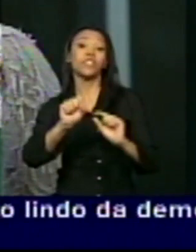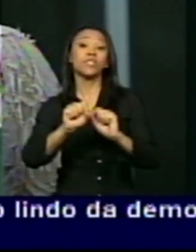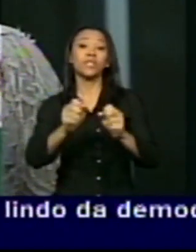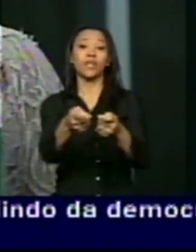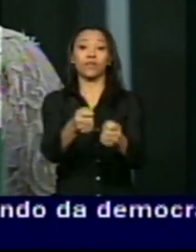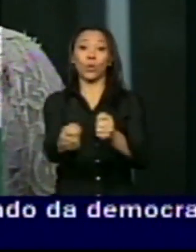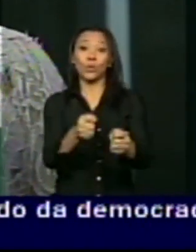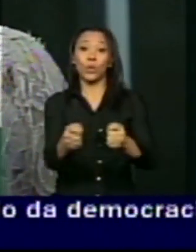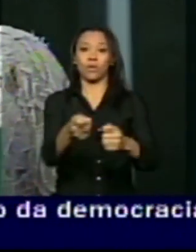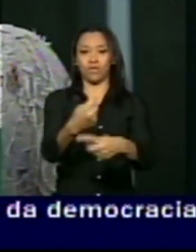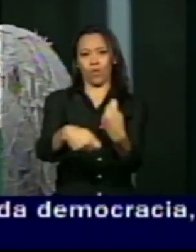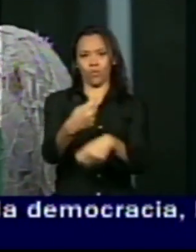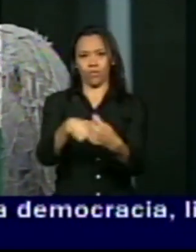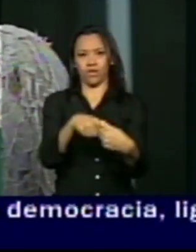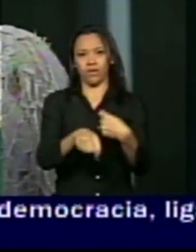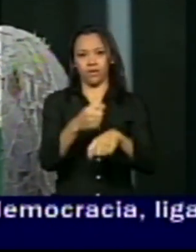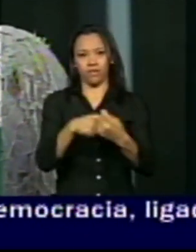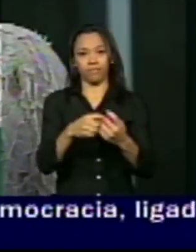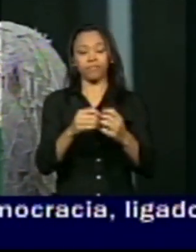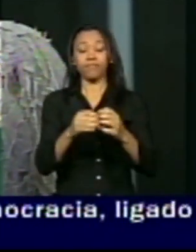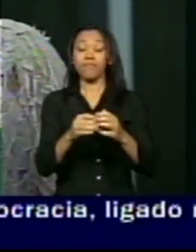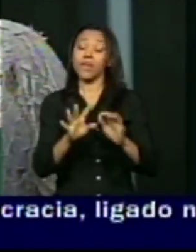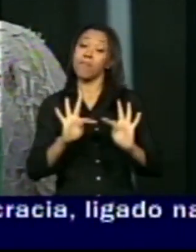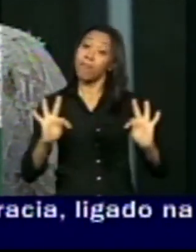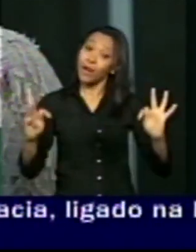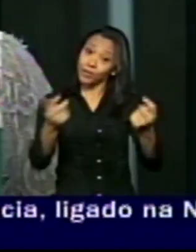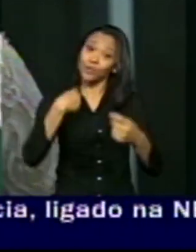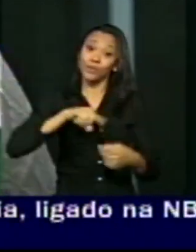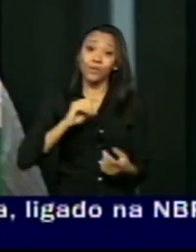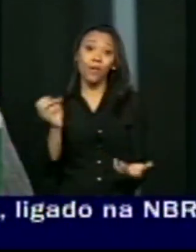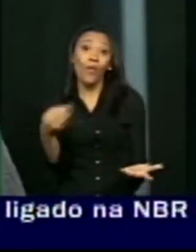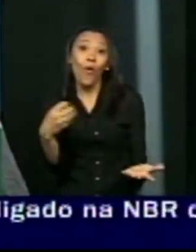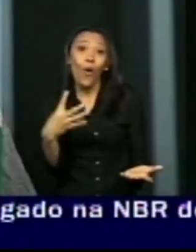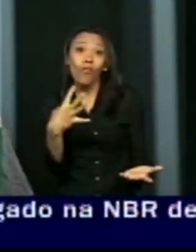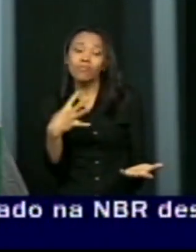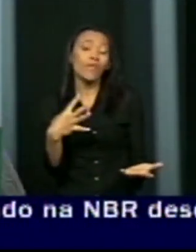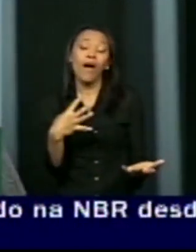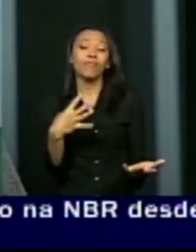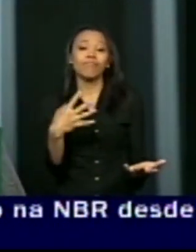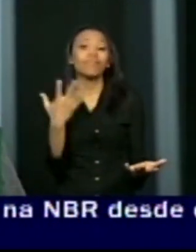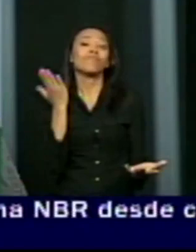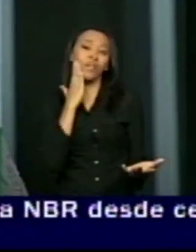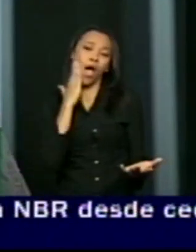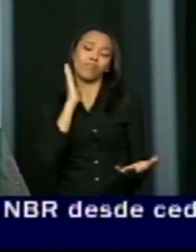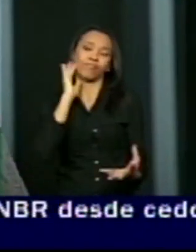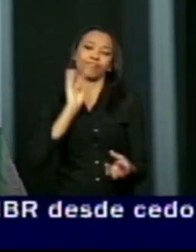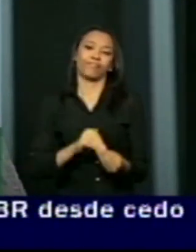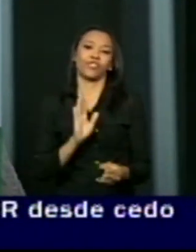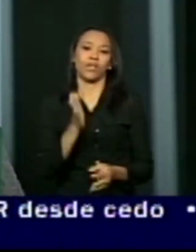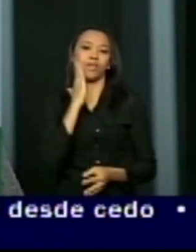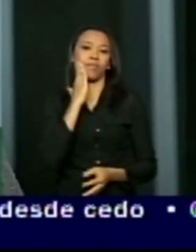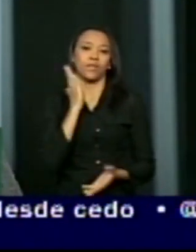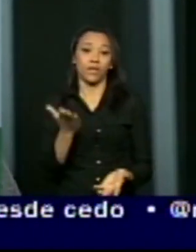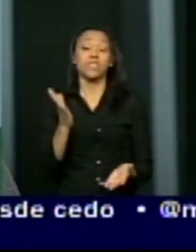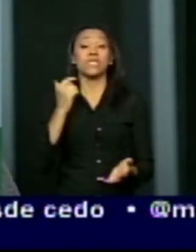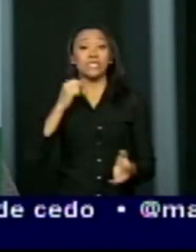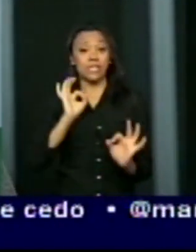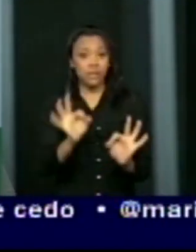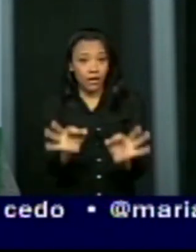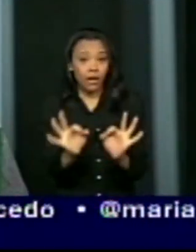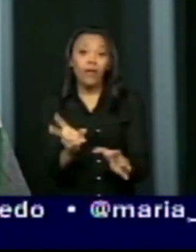economia isso para nós todos não é novidade sempre orientei minhas ações pela